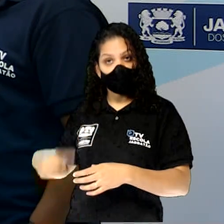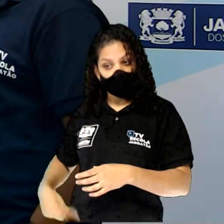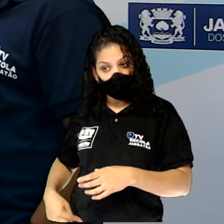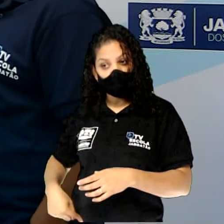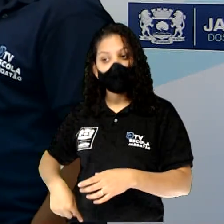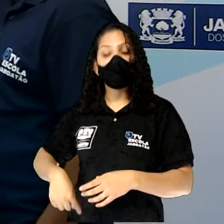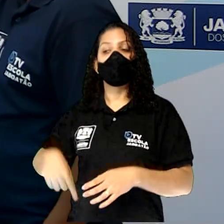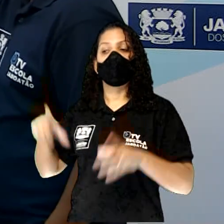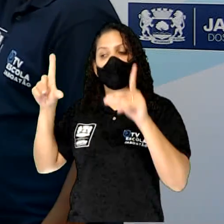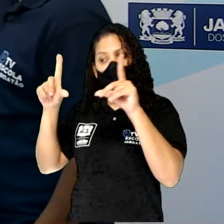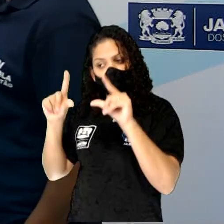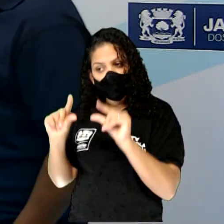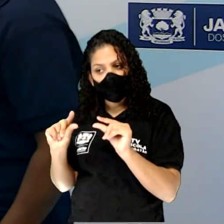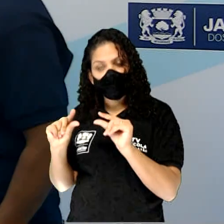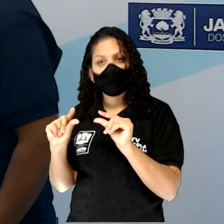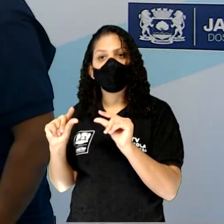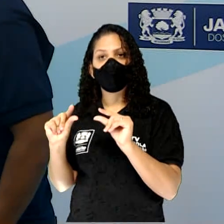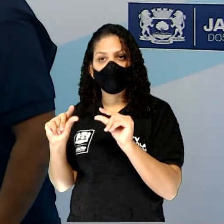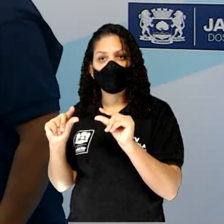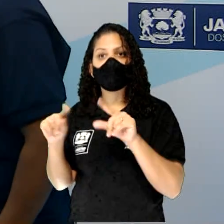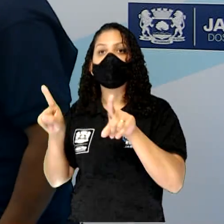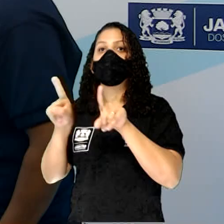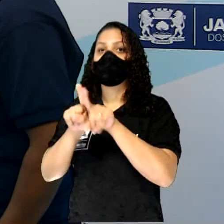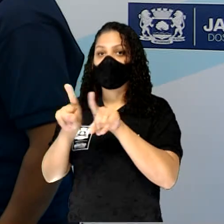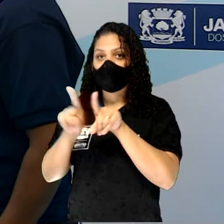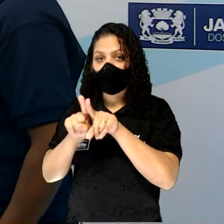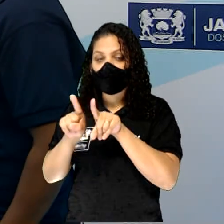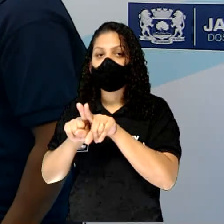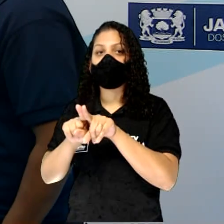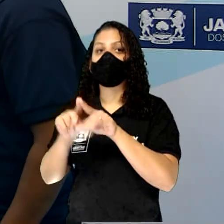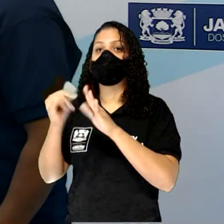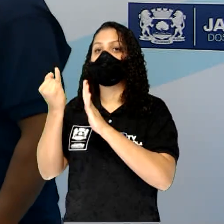reduzido. Baixos impostos,